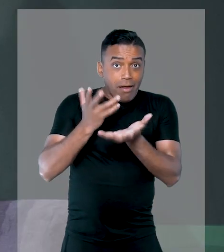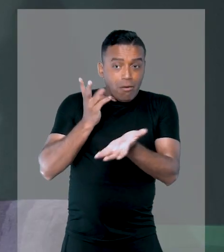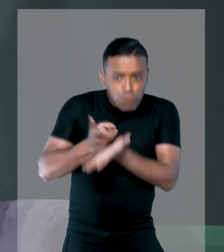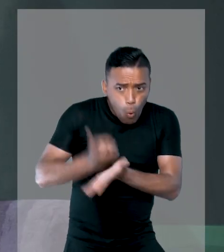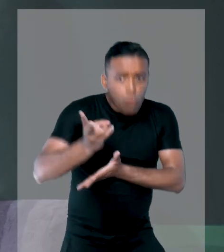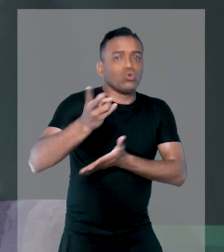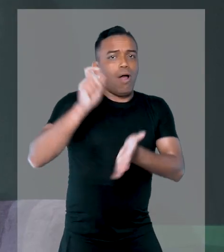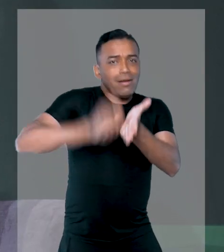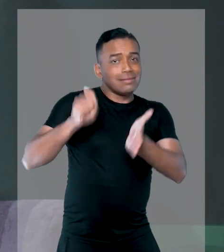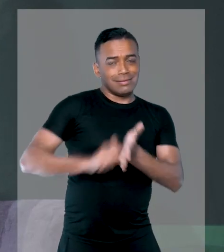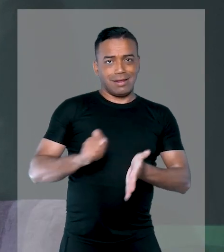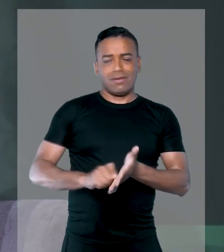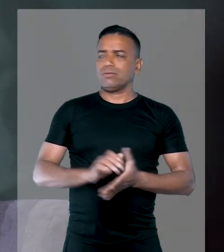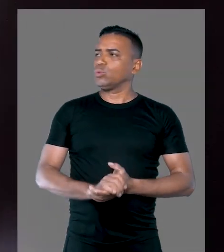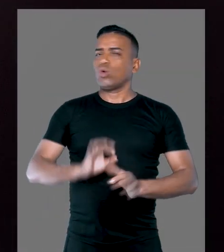Boa pergunta.